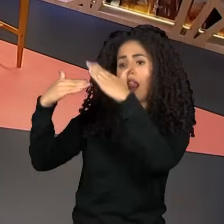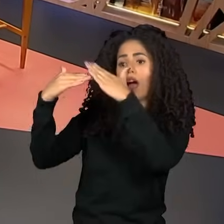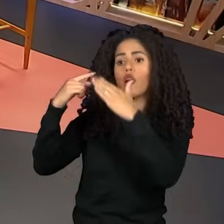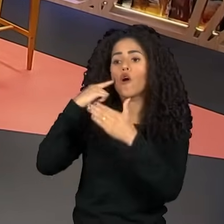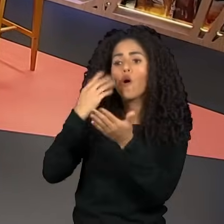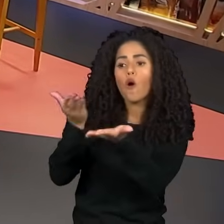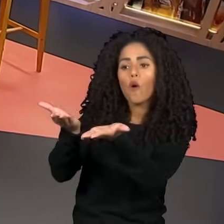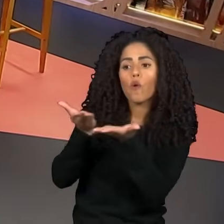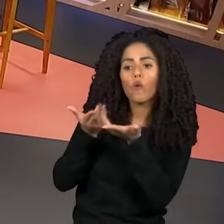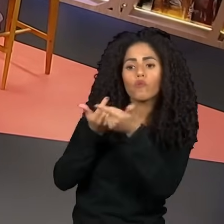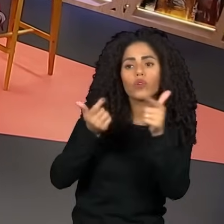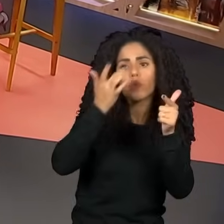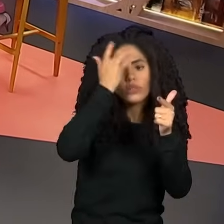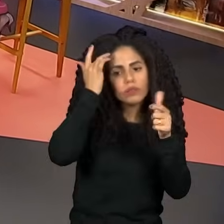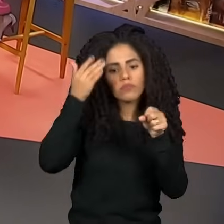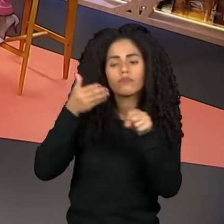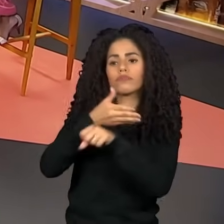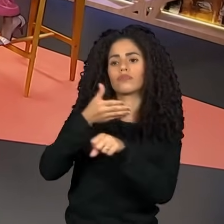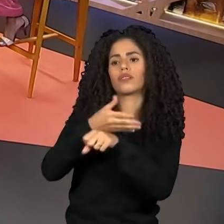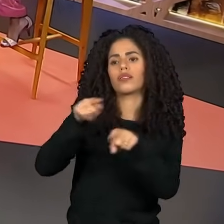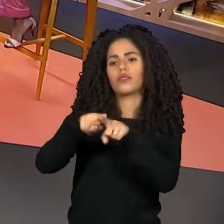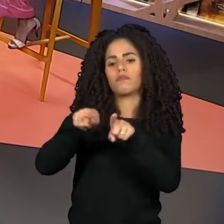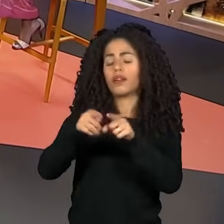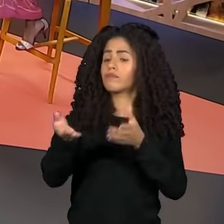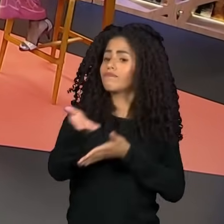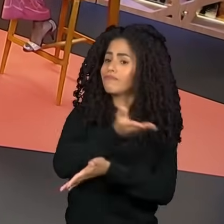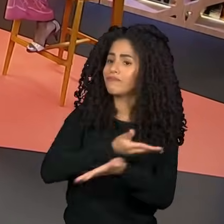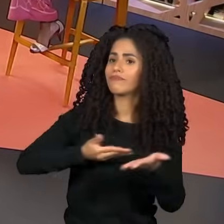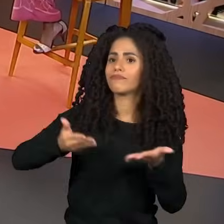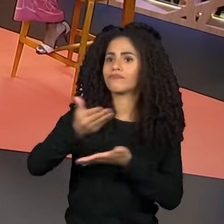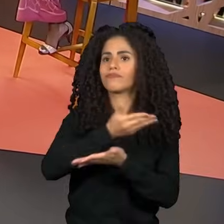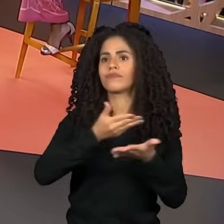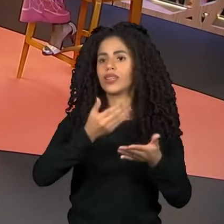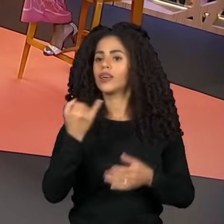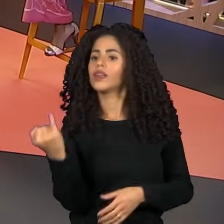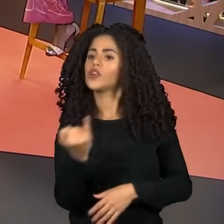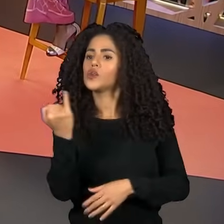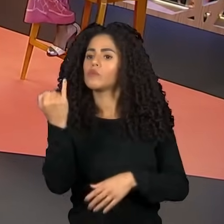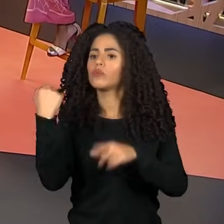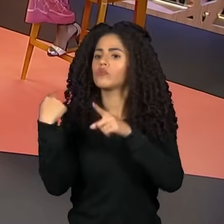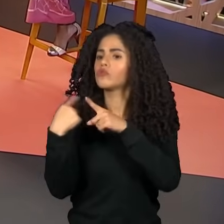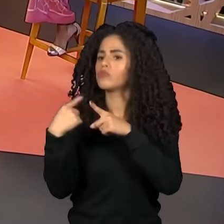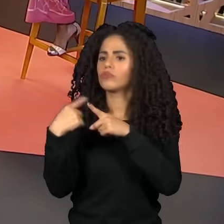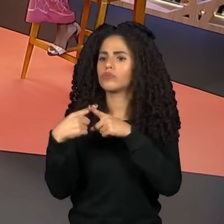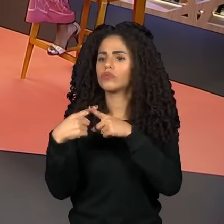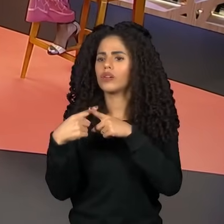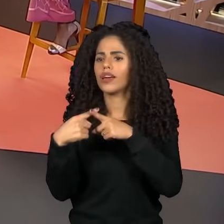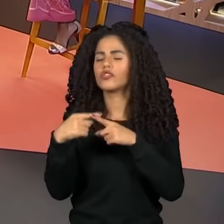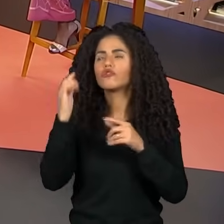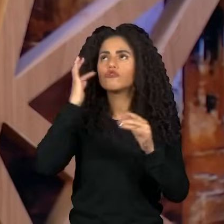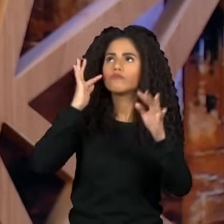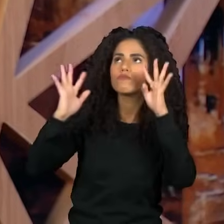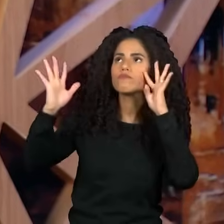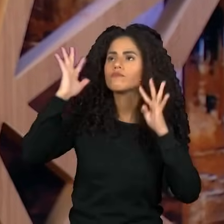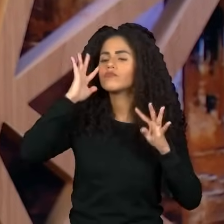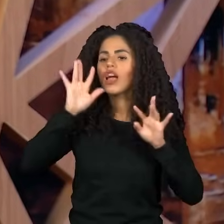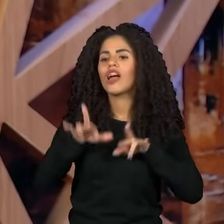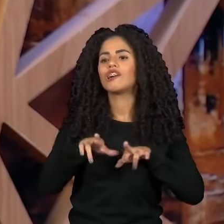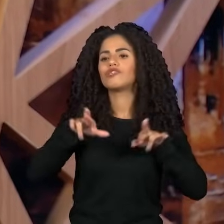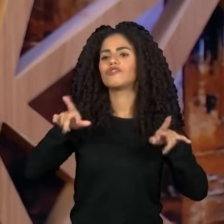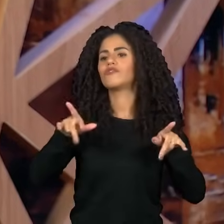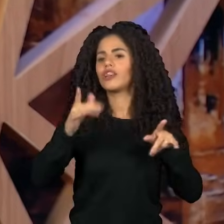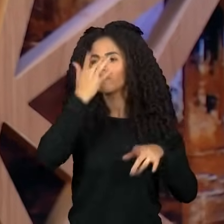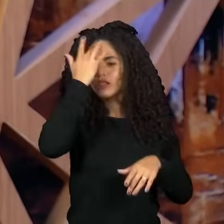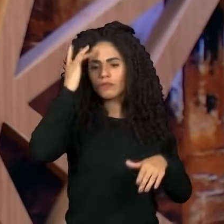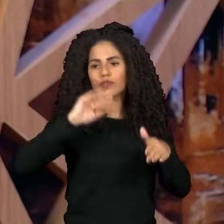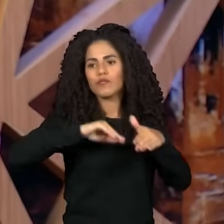convidando outras pessoas para partilhar esse amor. E é uma ideia extremamente importante, né? Porque foge dessa noção ocidental, que é uma